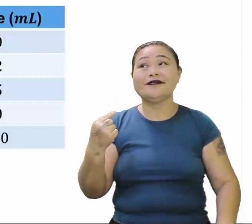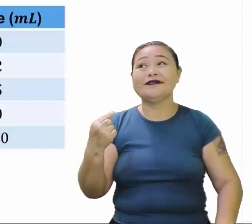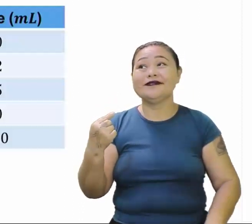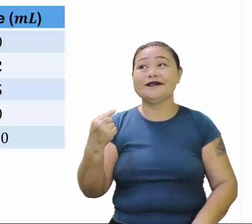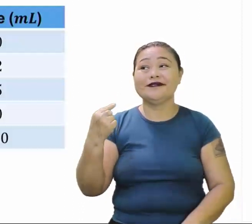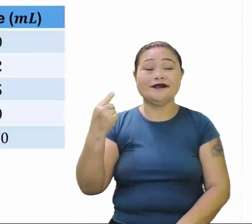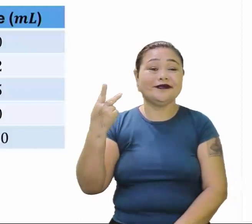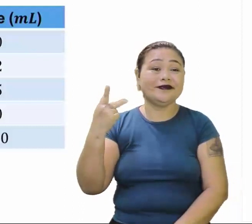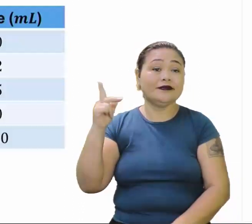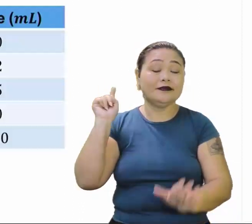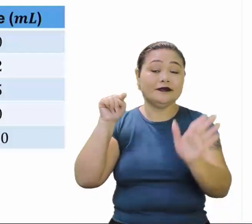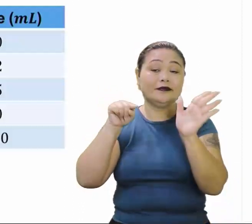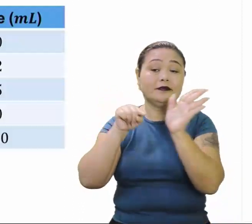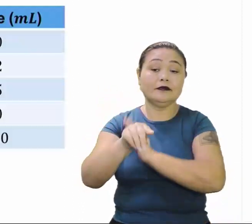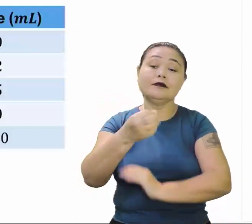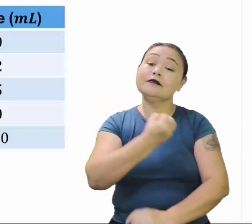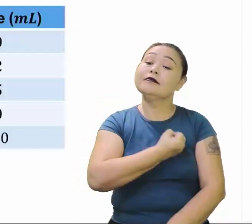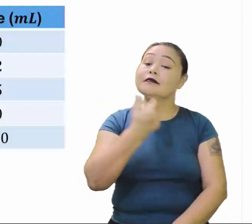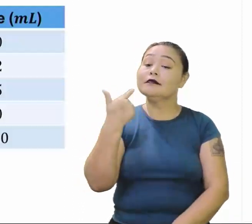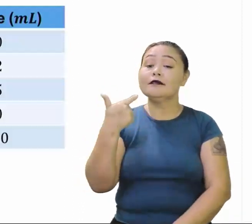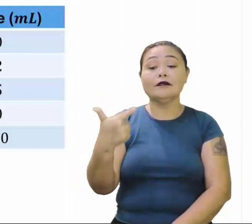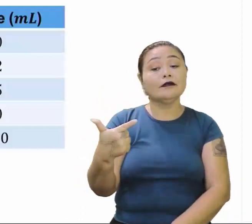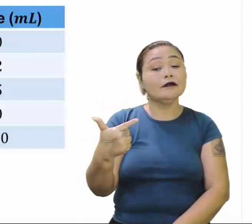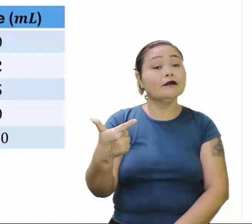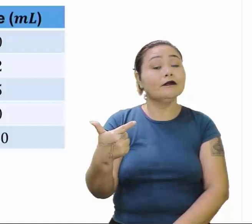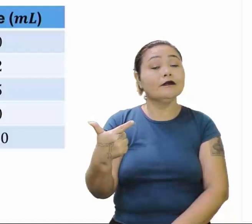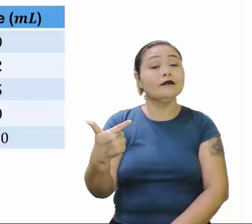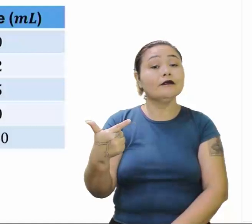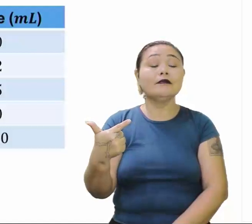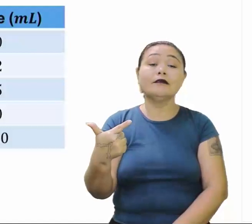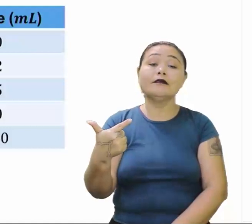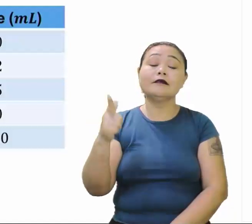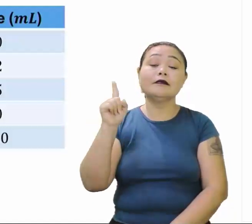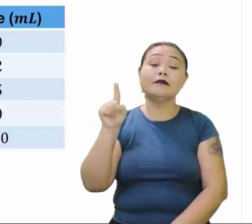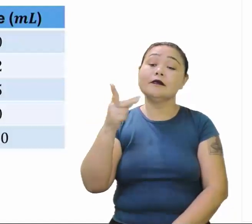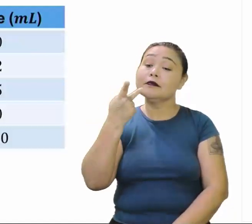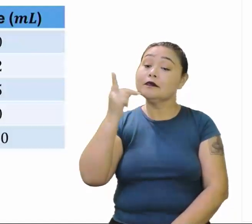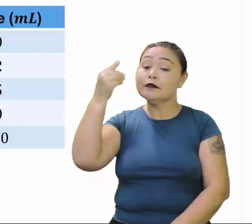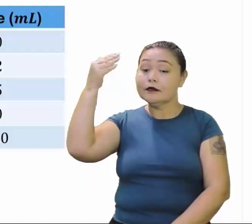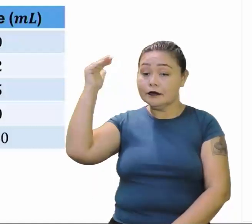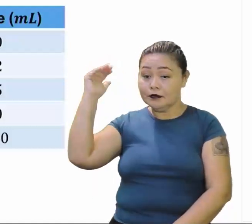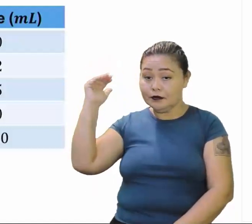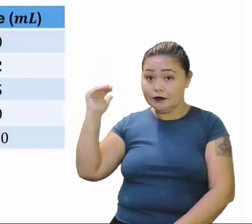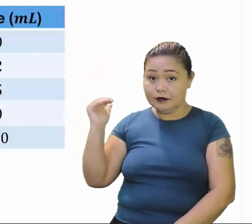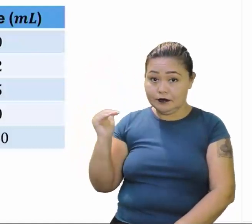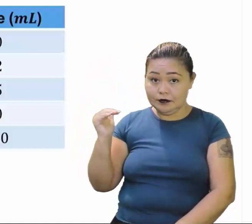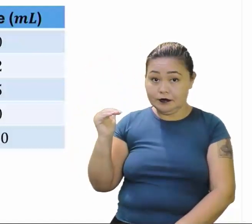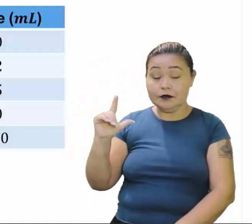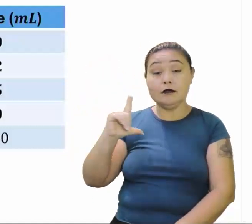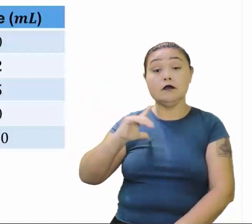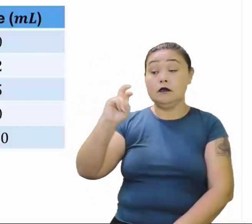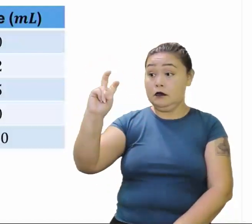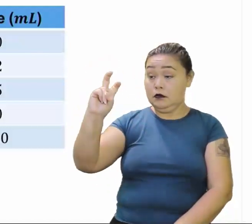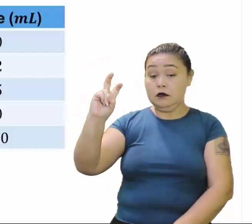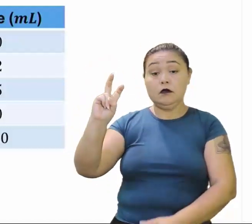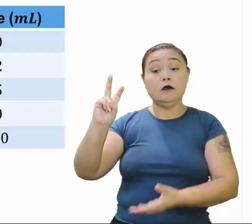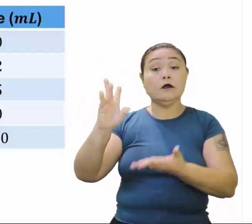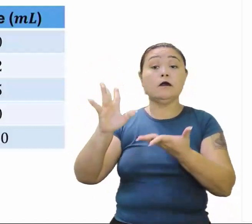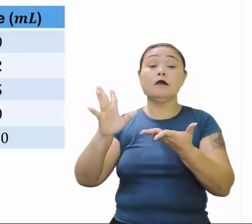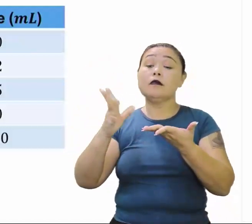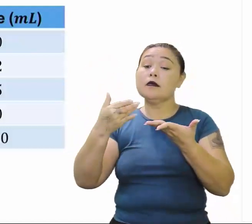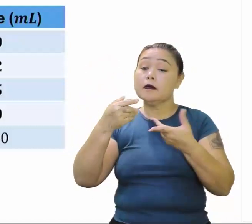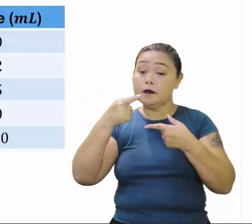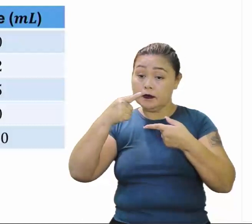para a questão de número 2. A questão de número 2 diz o seguinte: 5 cremes